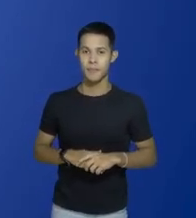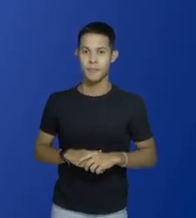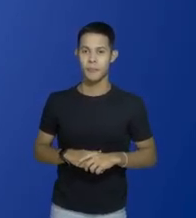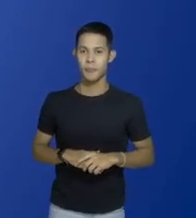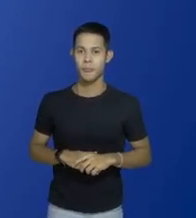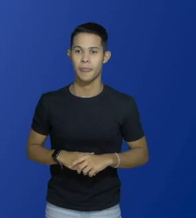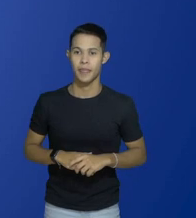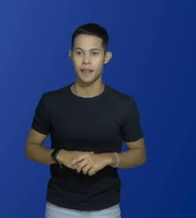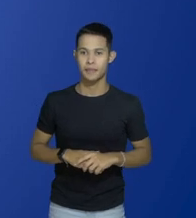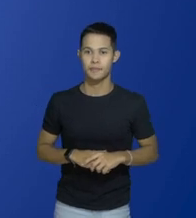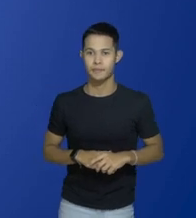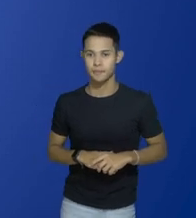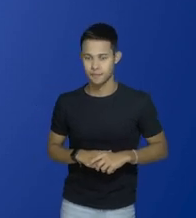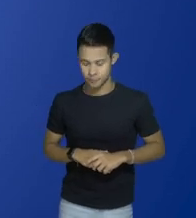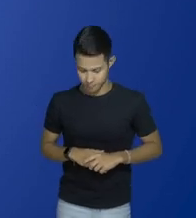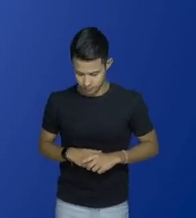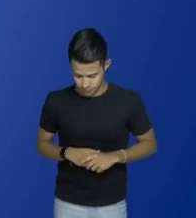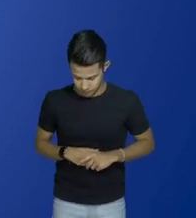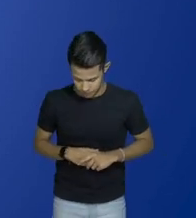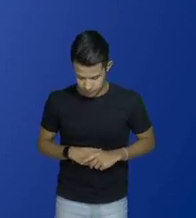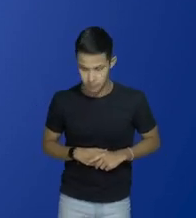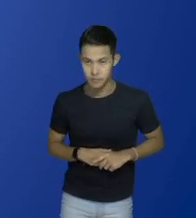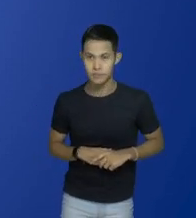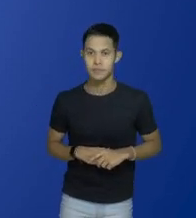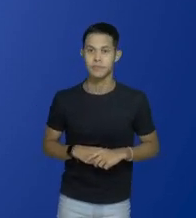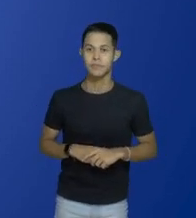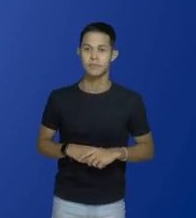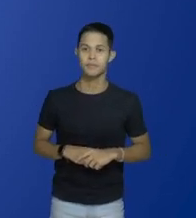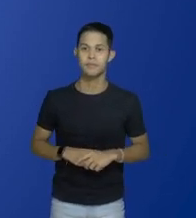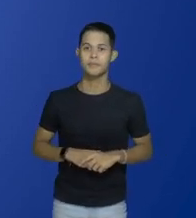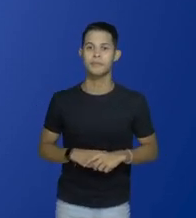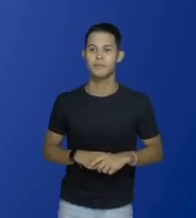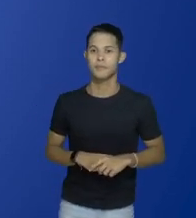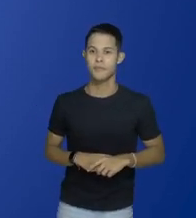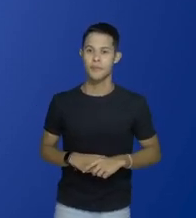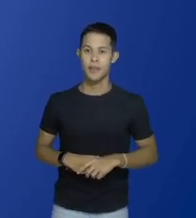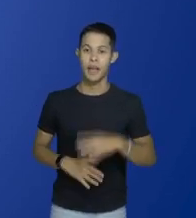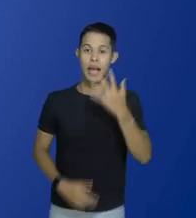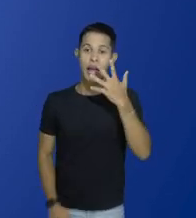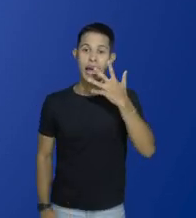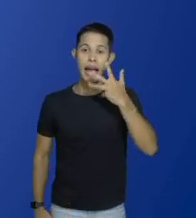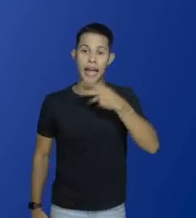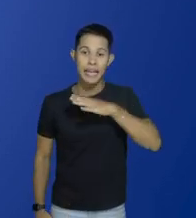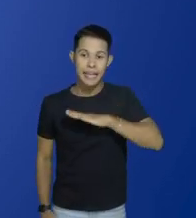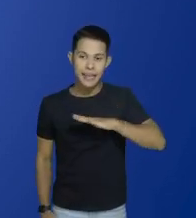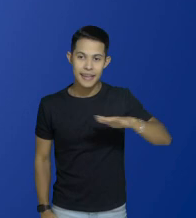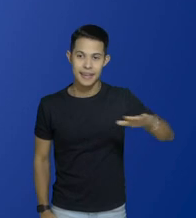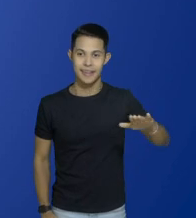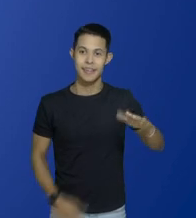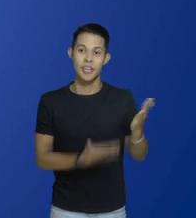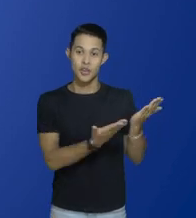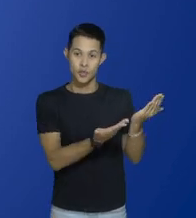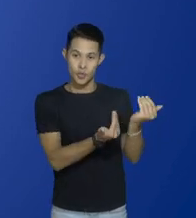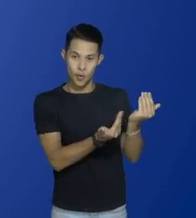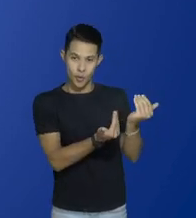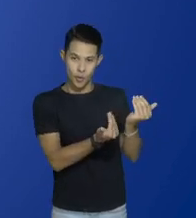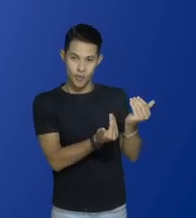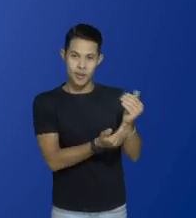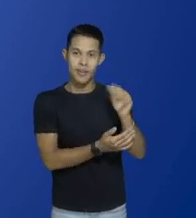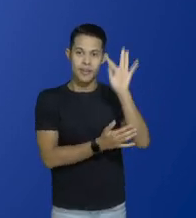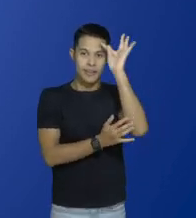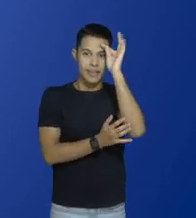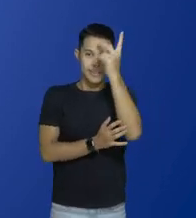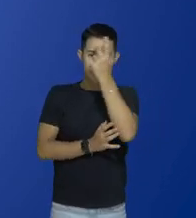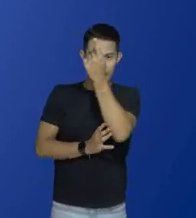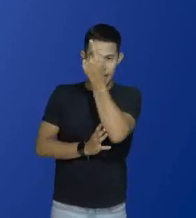Está vendo? Isso é uma coisa também importante. As crianças e adolescentes com TDAH e dislexia têm maior comprometimento funcional do que as